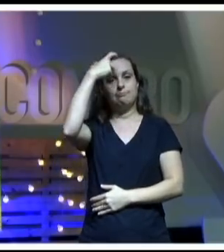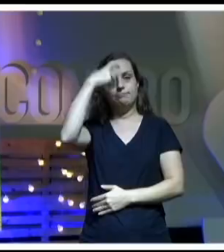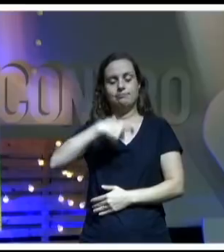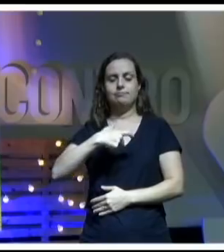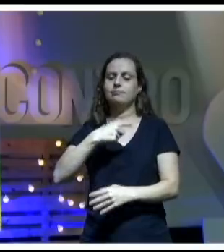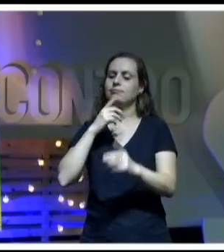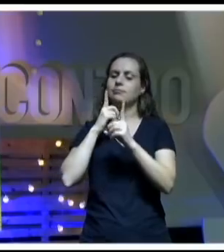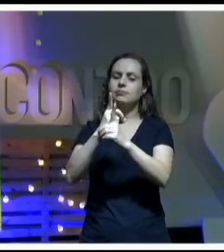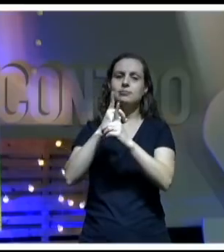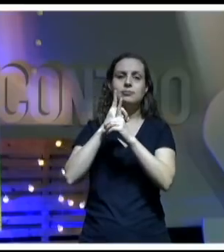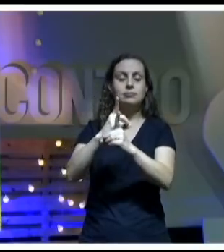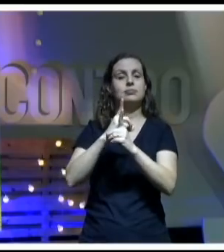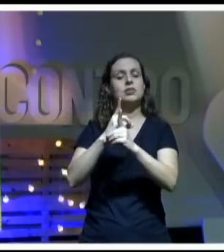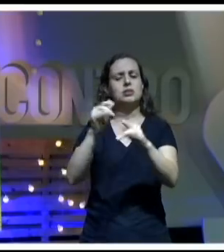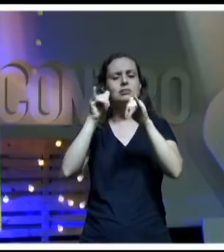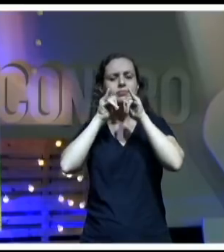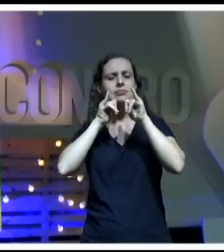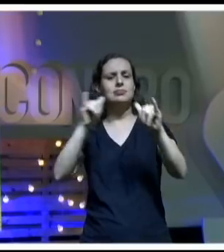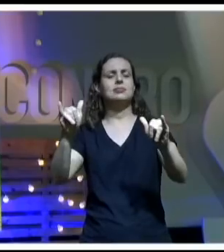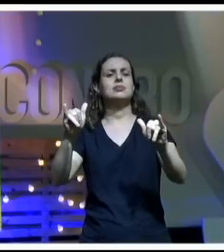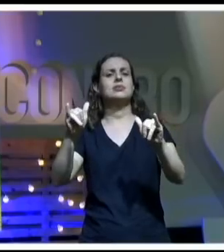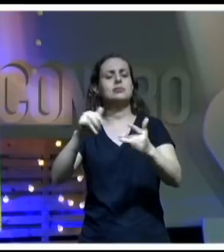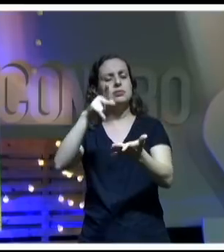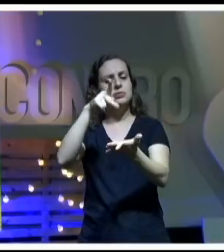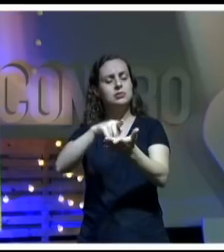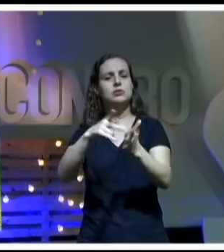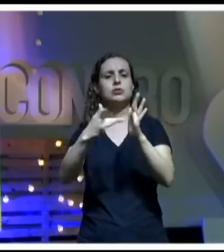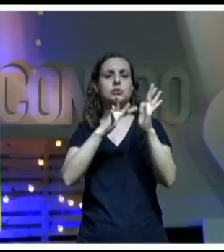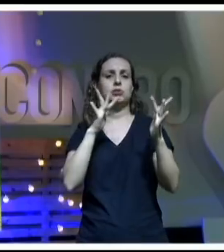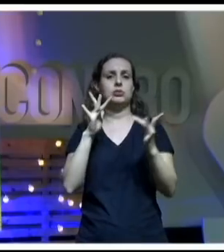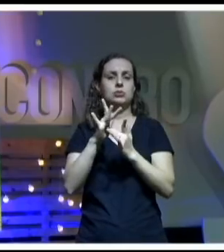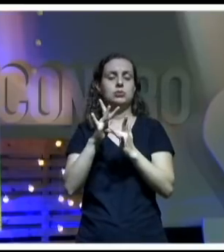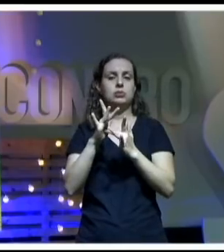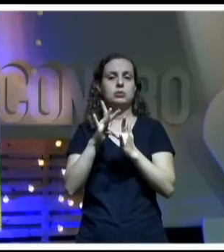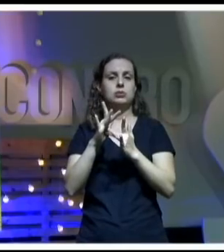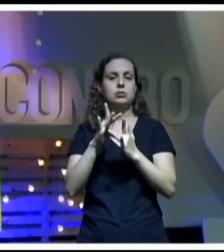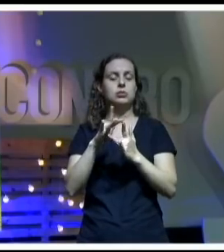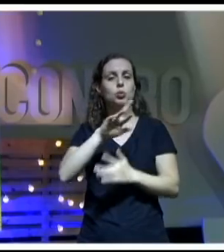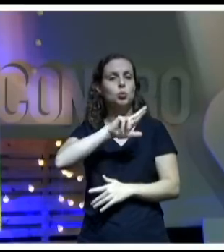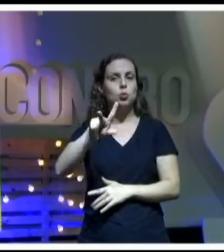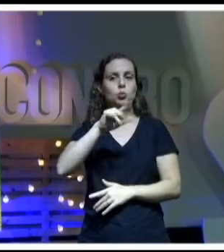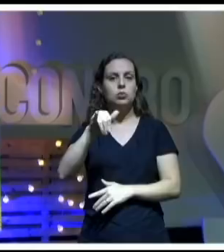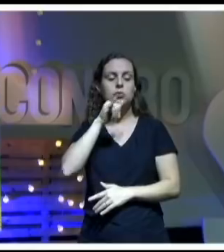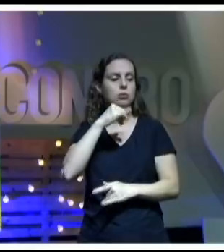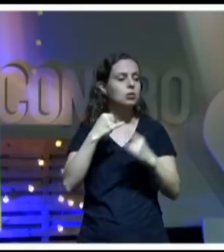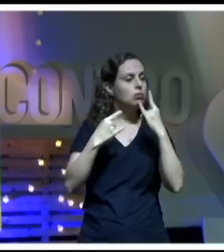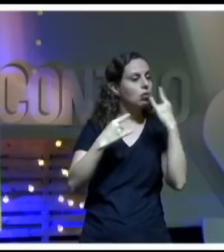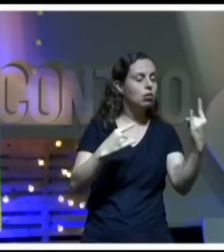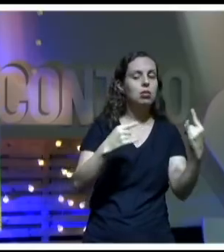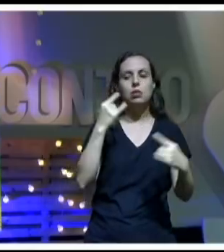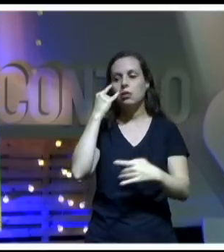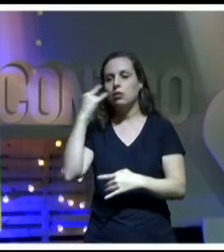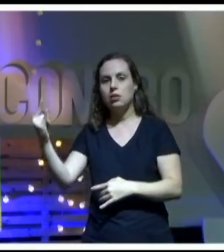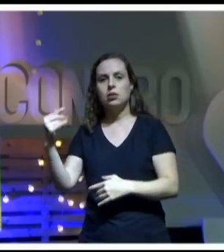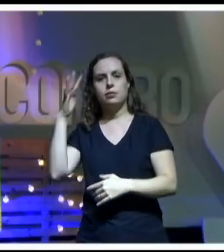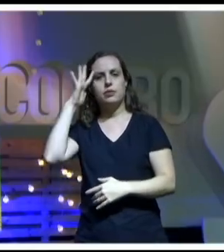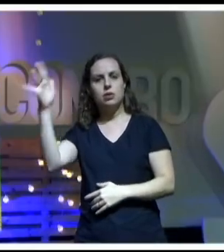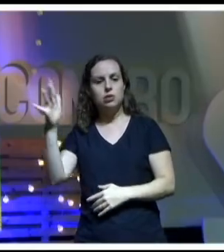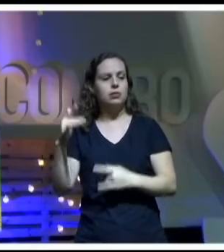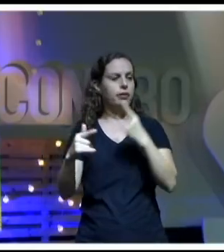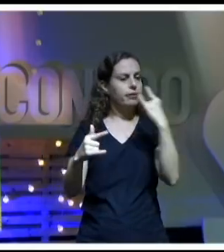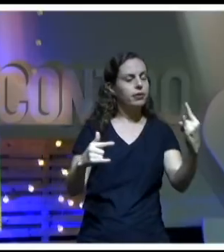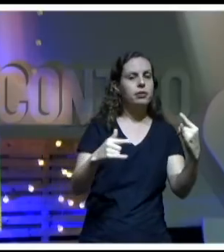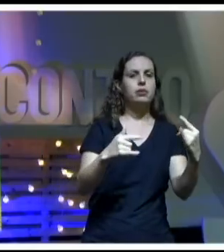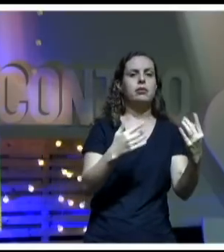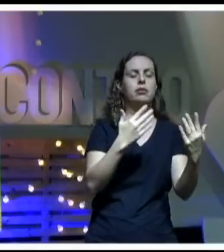é compartilhar verdade do evangelho e não as teorias relevantes do nosso momento atual a ressurgência